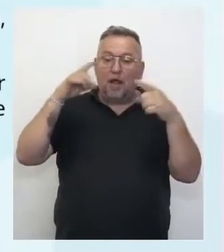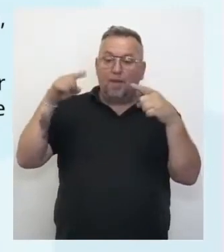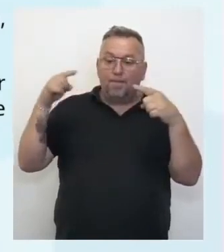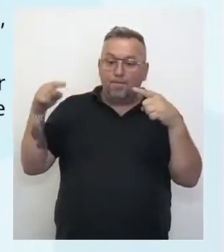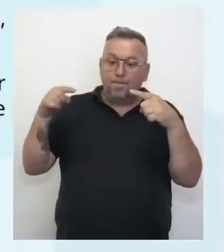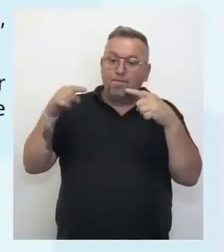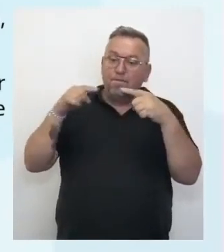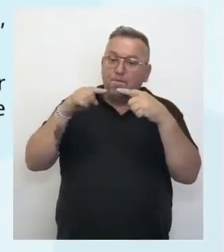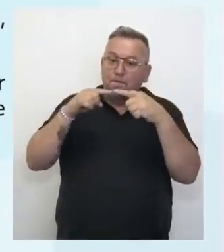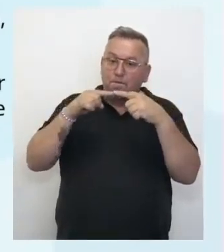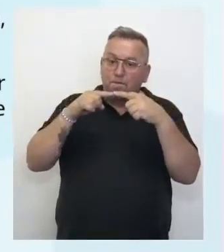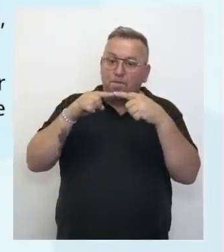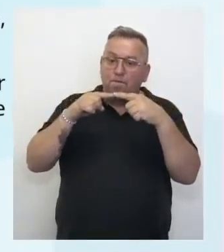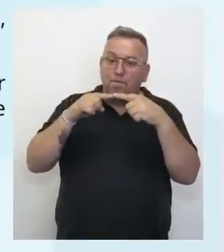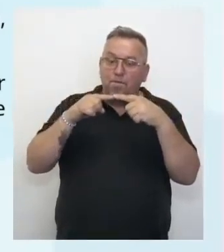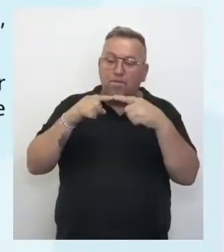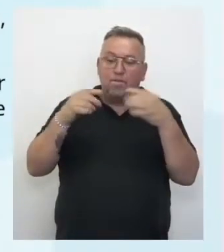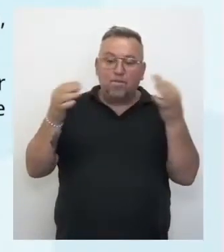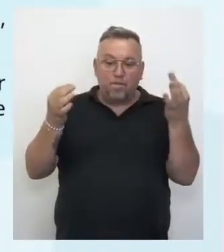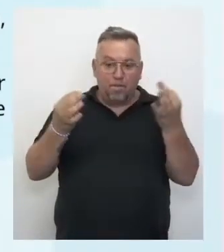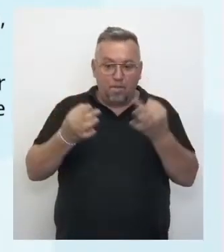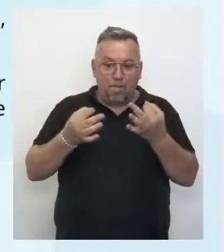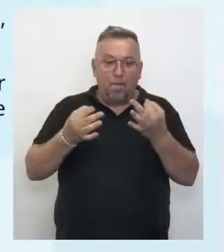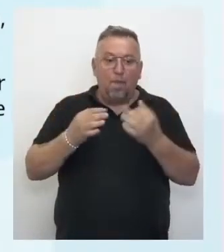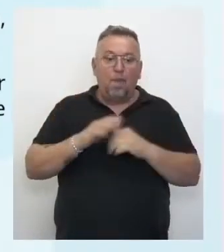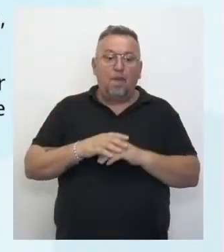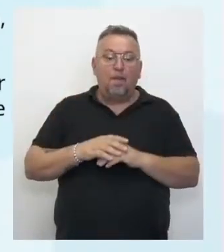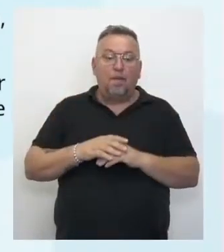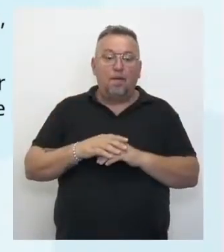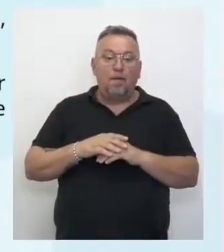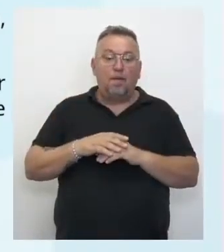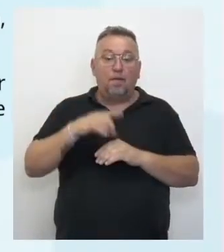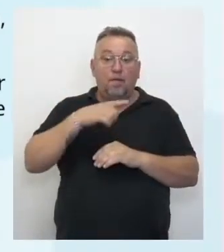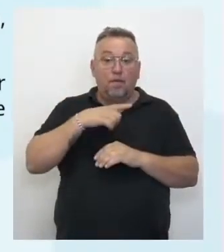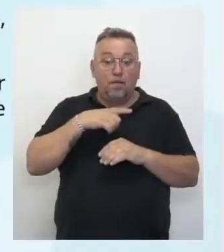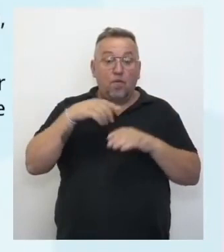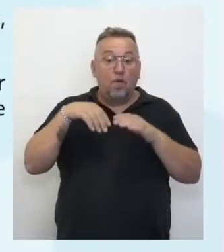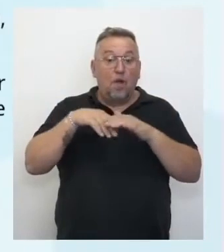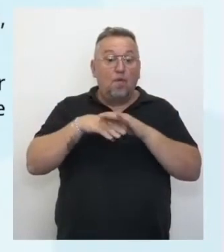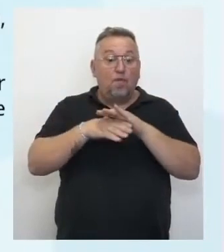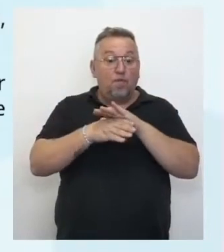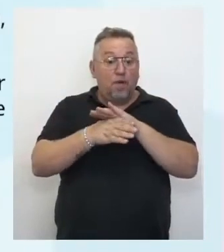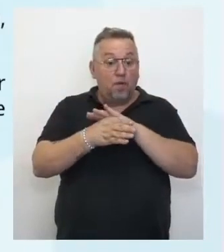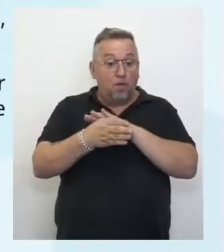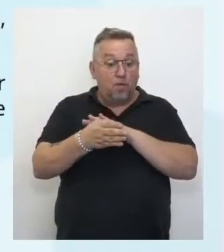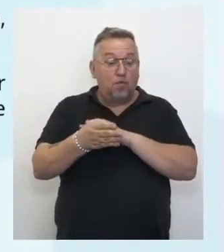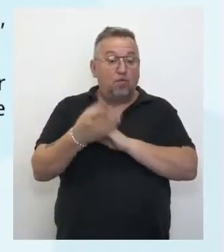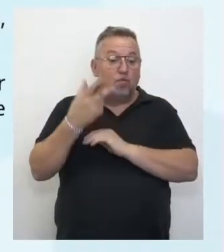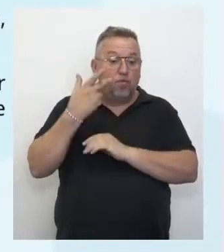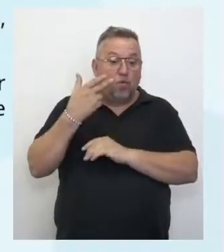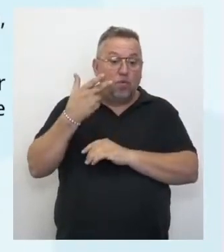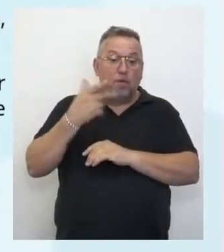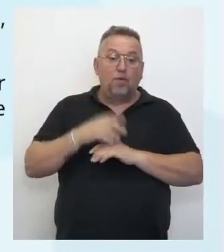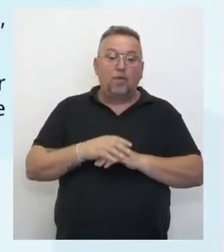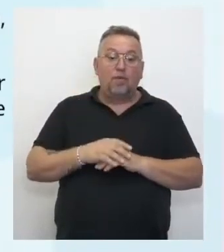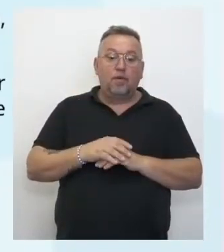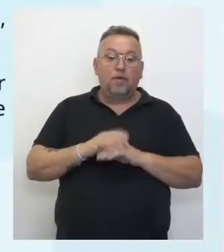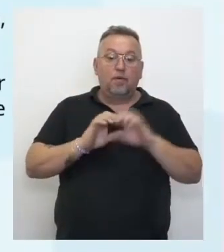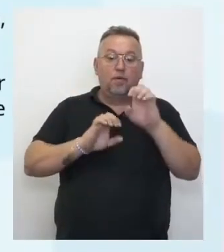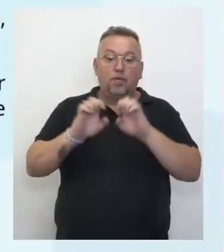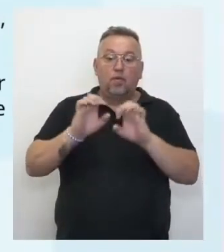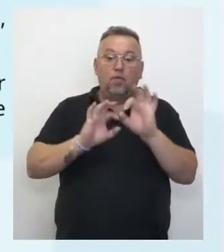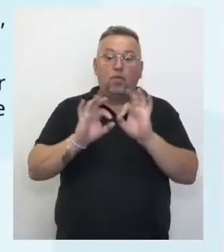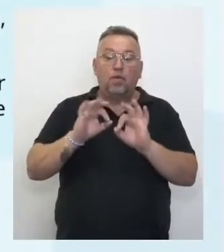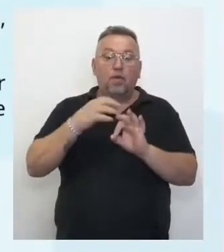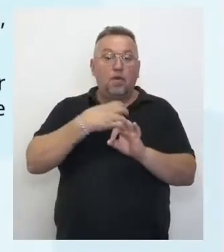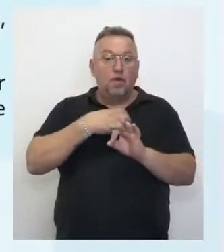que ele tem que ter uma linguagem clara, objetiva e precisa, seguindo a forma, né, o padrão, né, a linguagem formal.